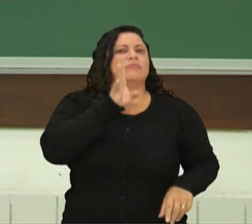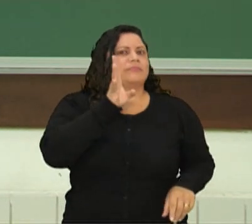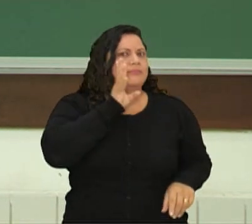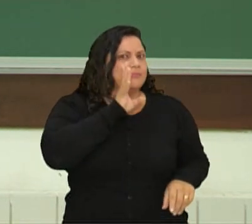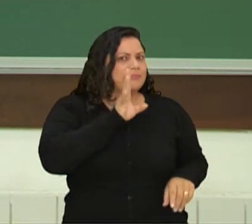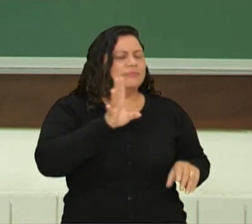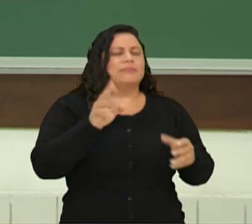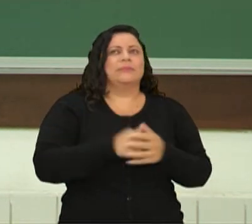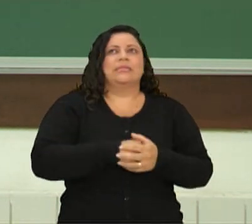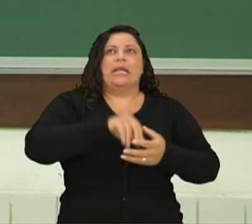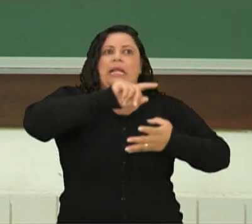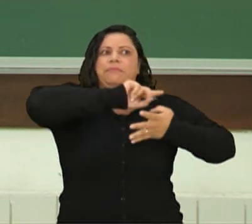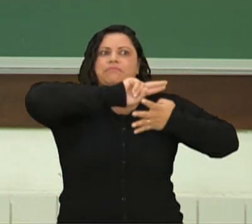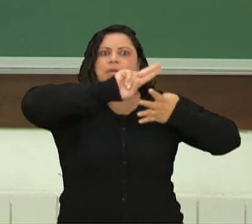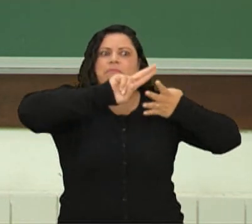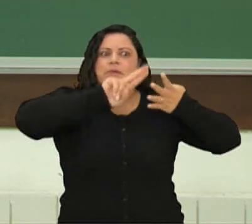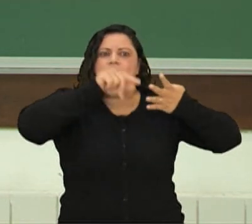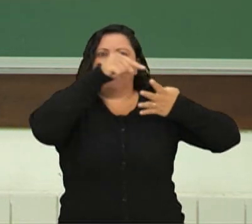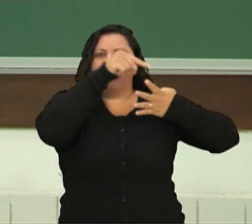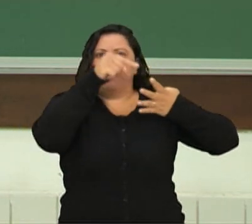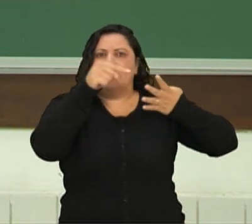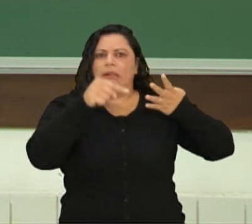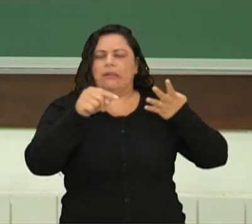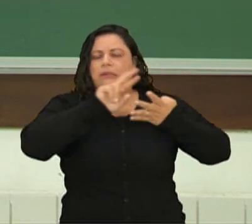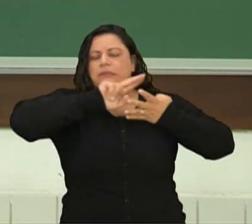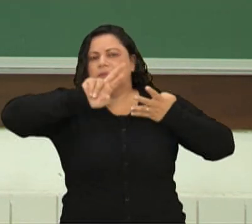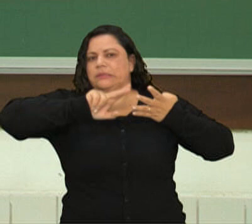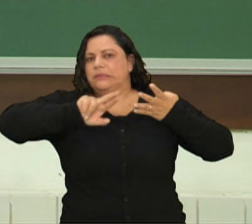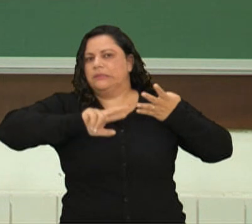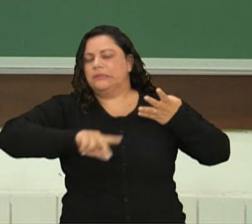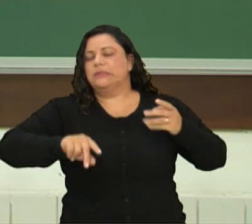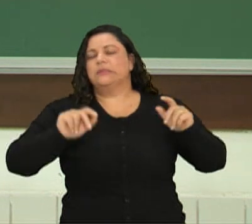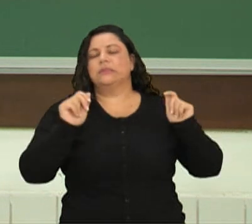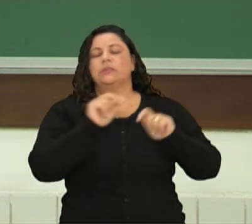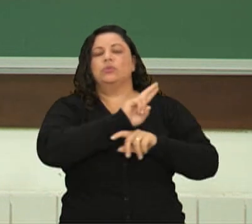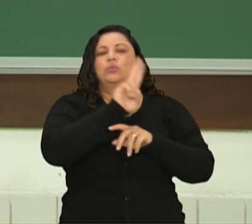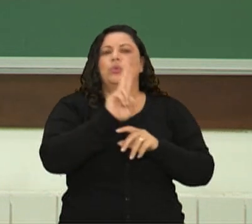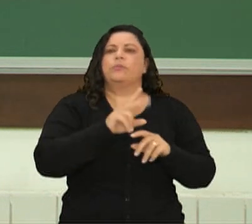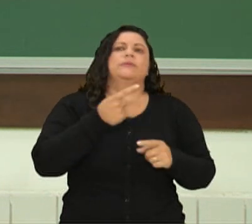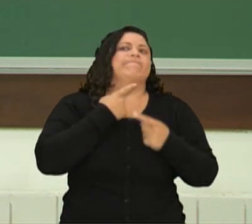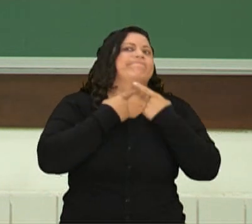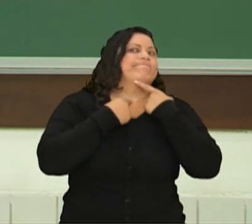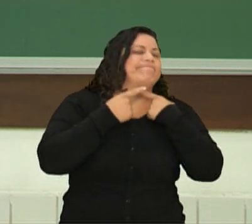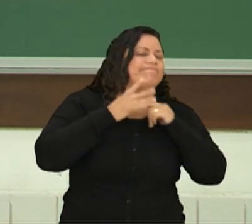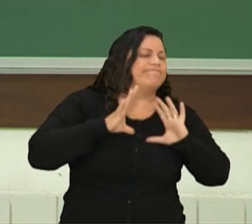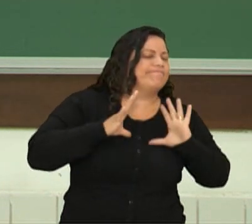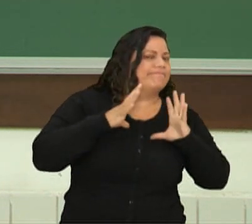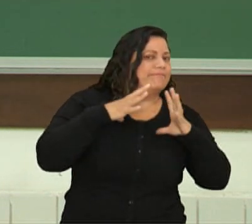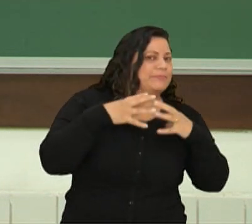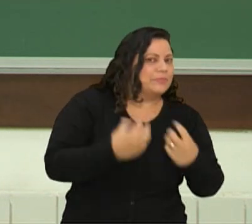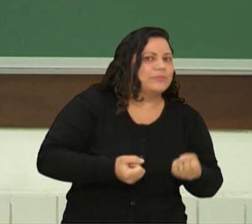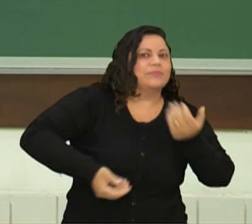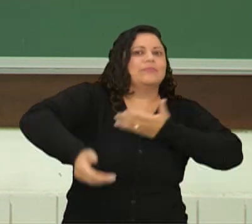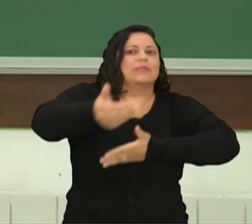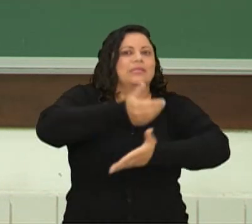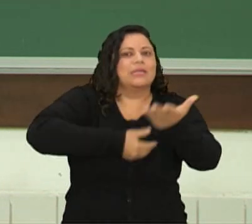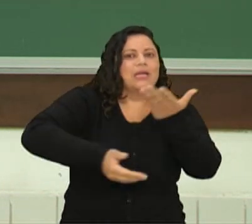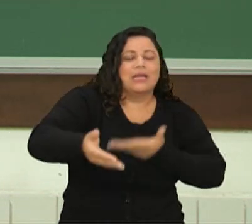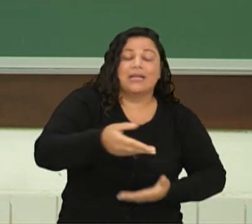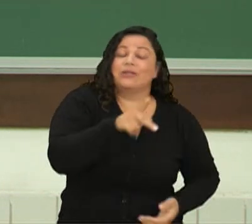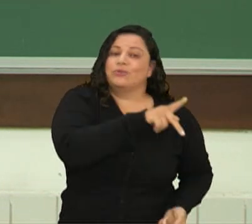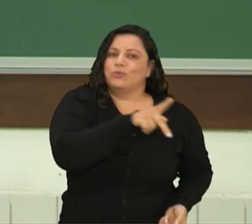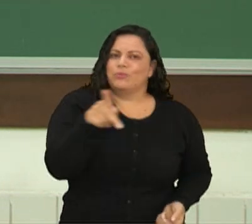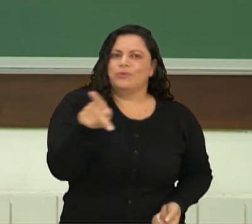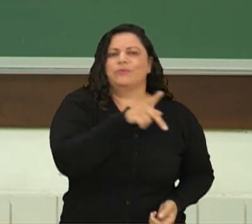que são muitos nomes, né? Mas se você tiver vontade aí, se esforçar um pouquinho, né, interagir com os professores, aos